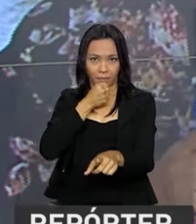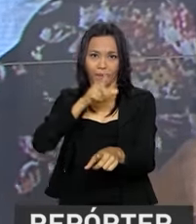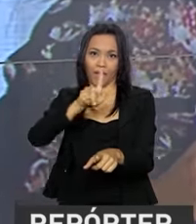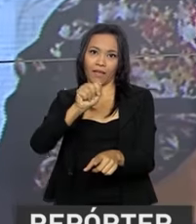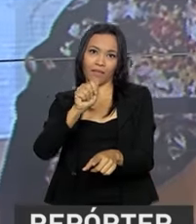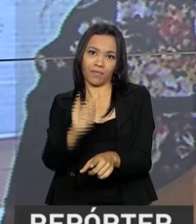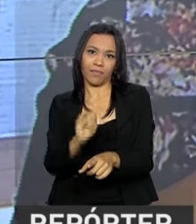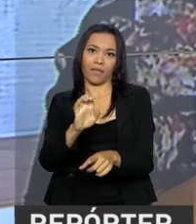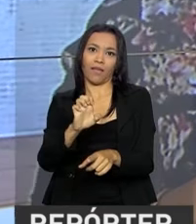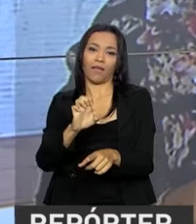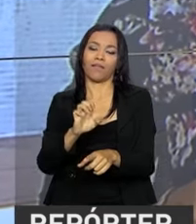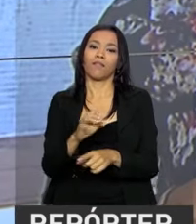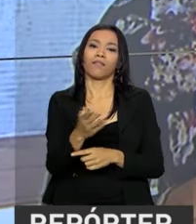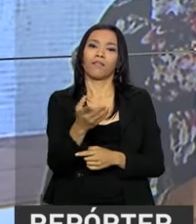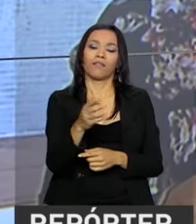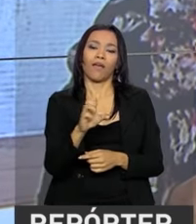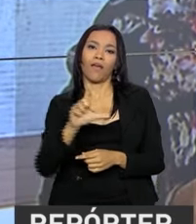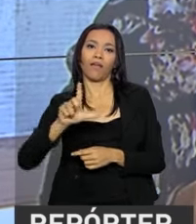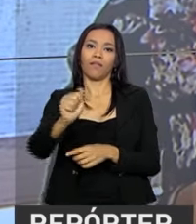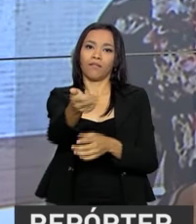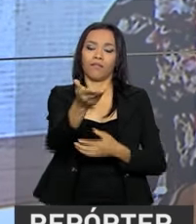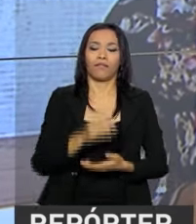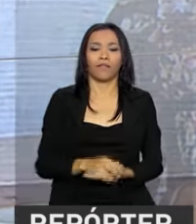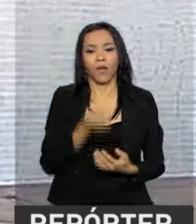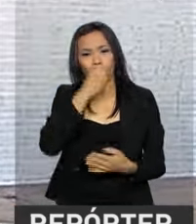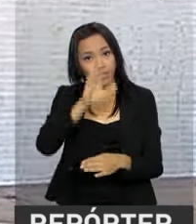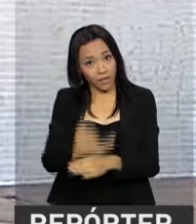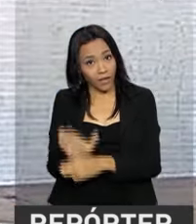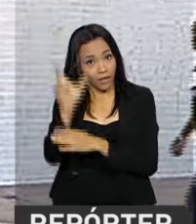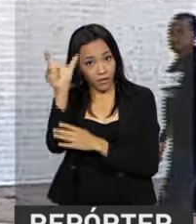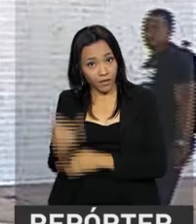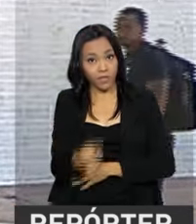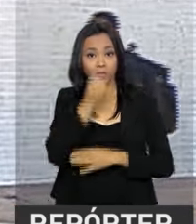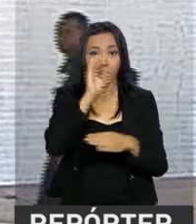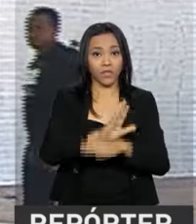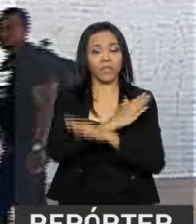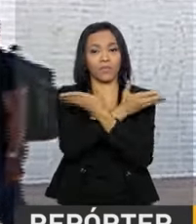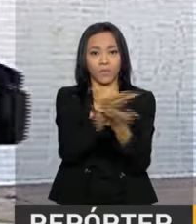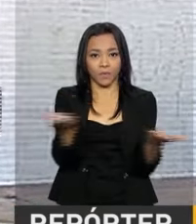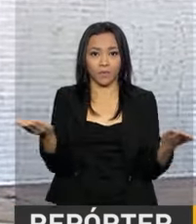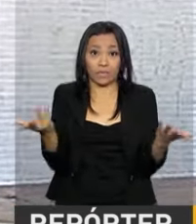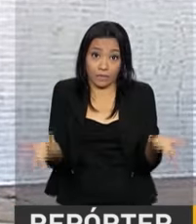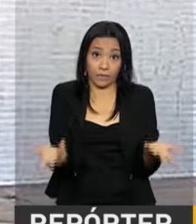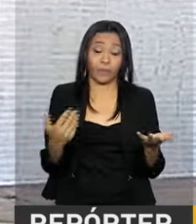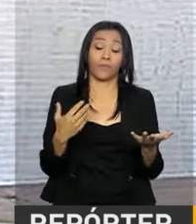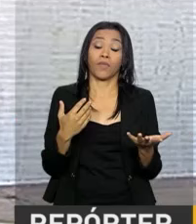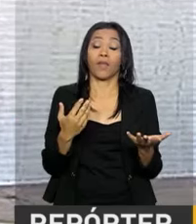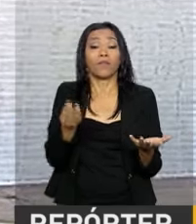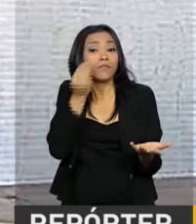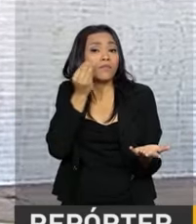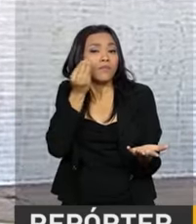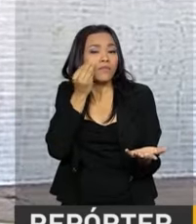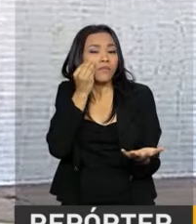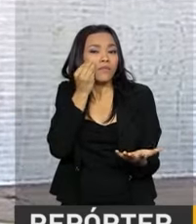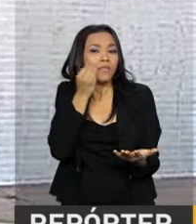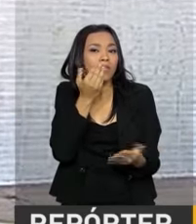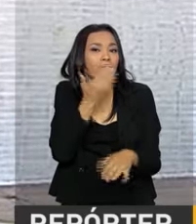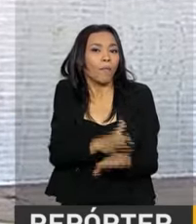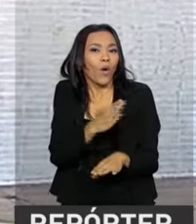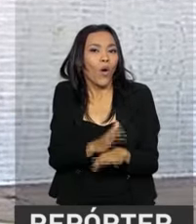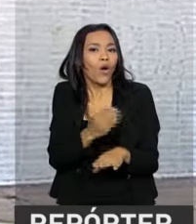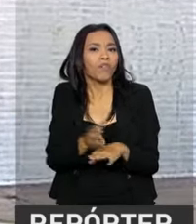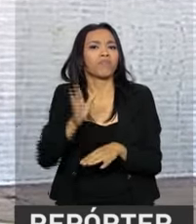Boa tarde, Gabriela. Boa tarde, José Luiz. Uma boa tarde a todos. Olha, o teste ele é desenvolvido pelo